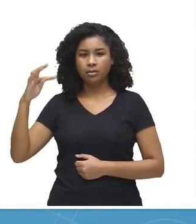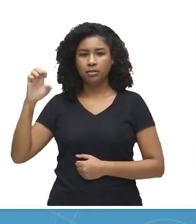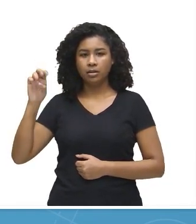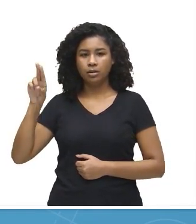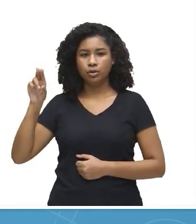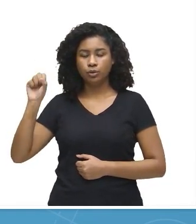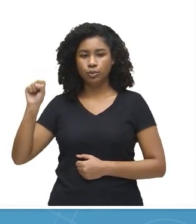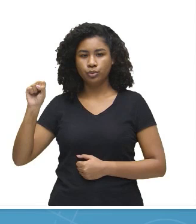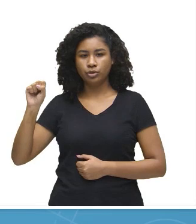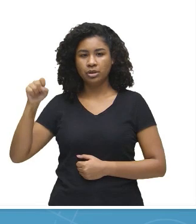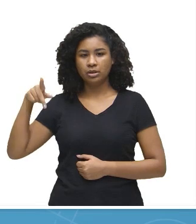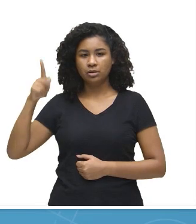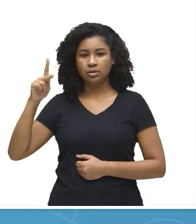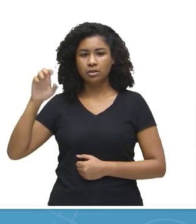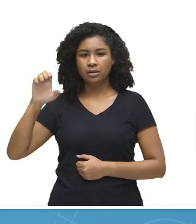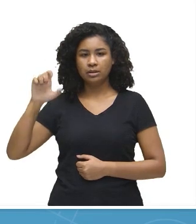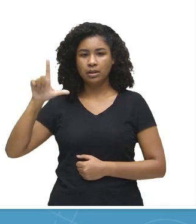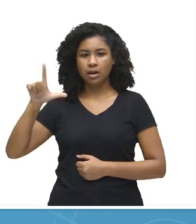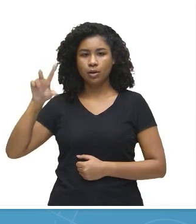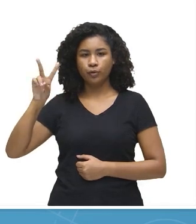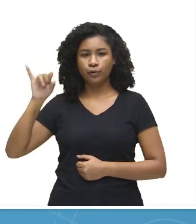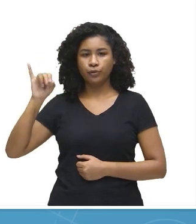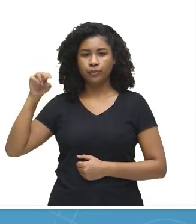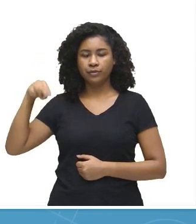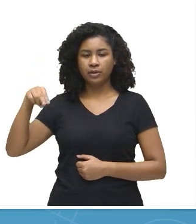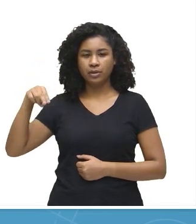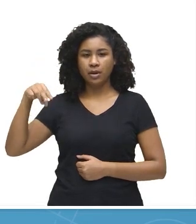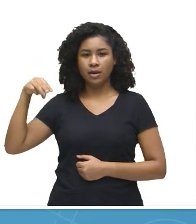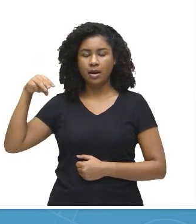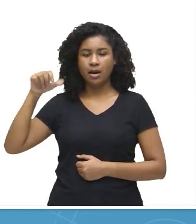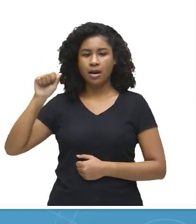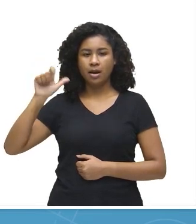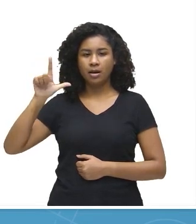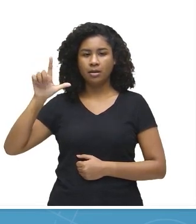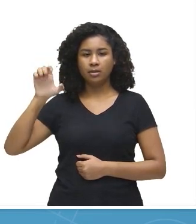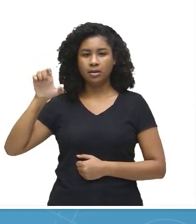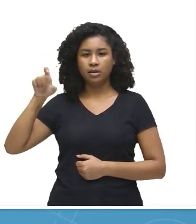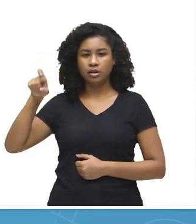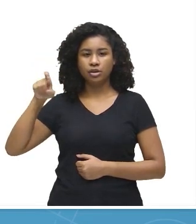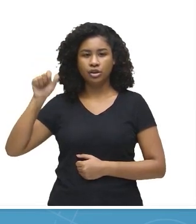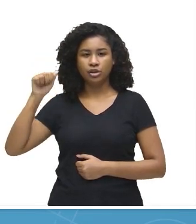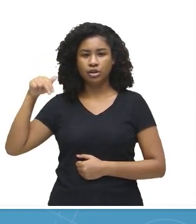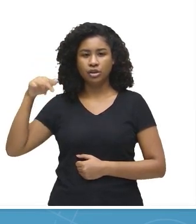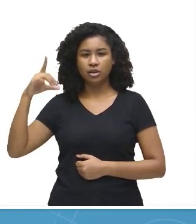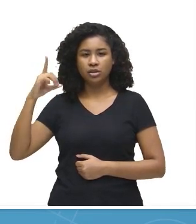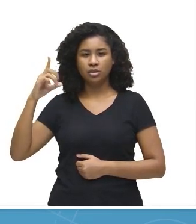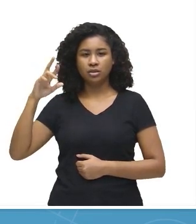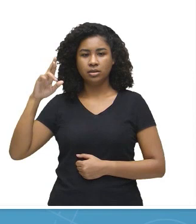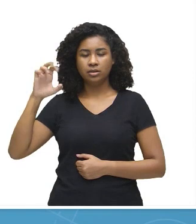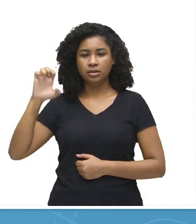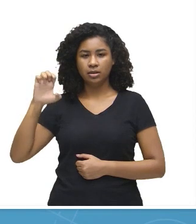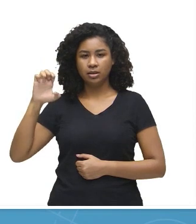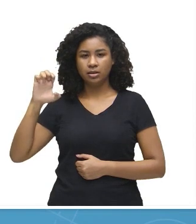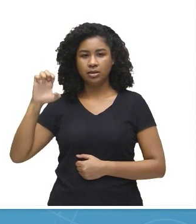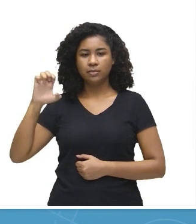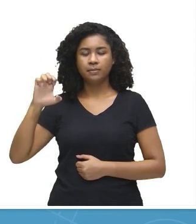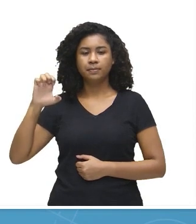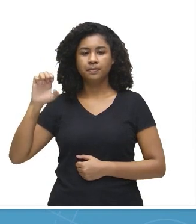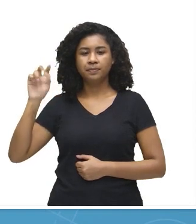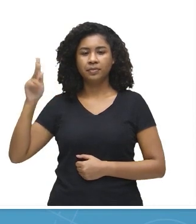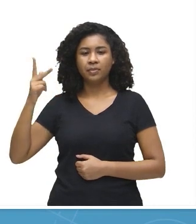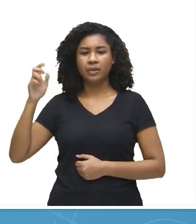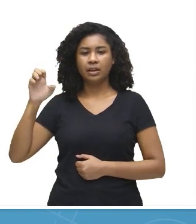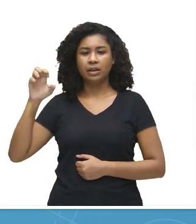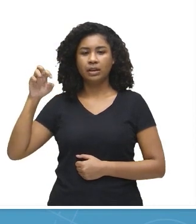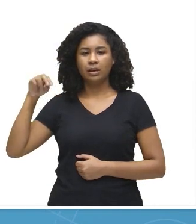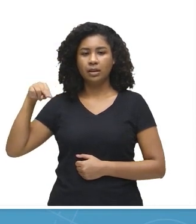Kelvin, Gustavo, Caio, Emanuel novamente, o Caio, o Henrique também respondeu a letra